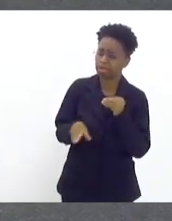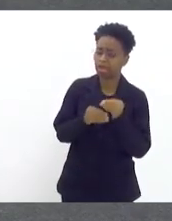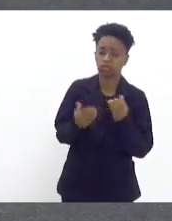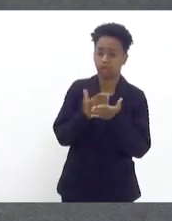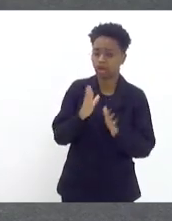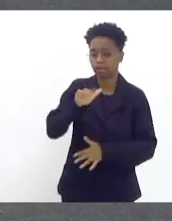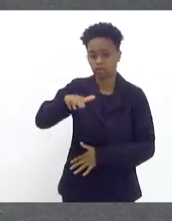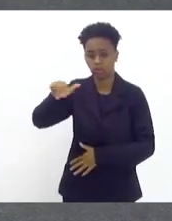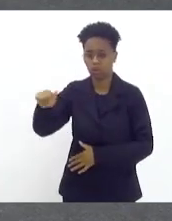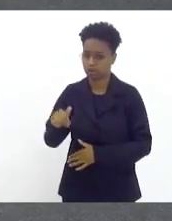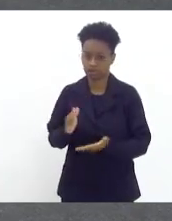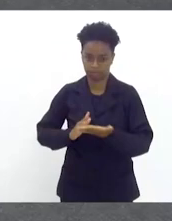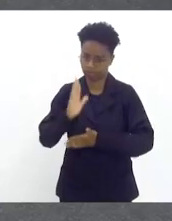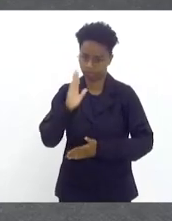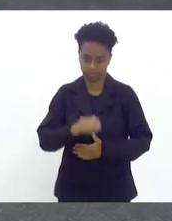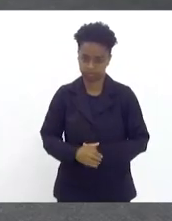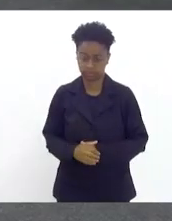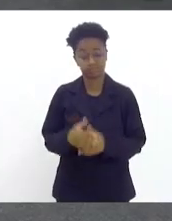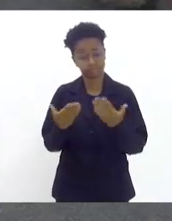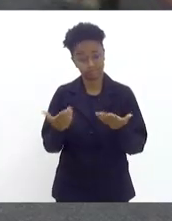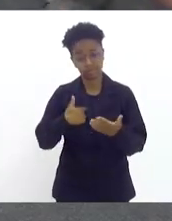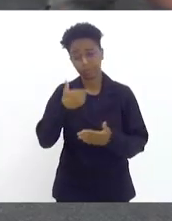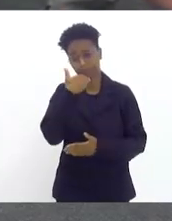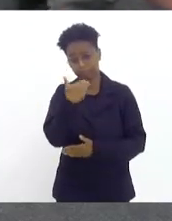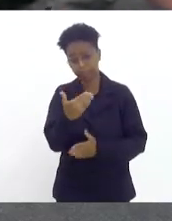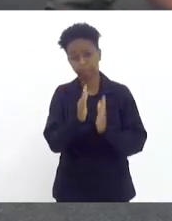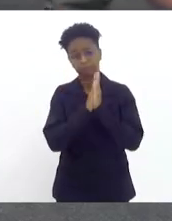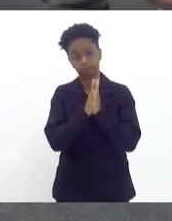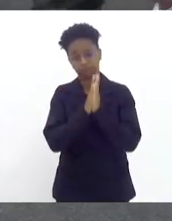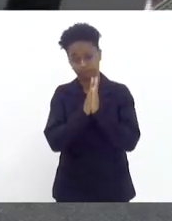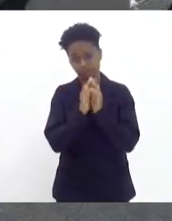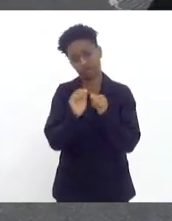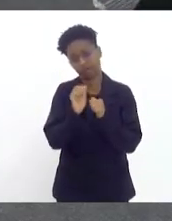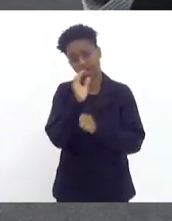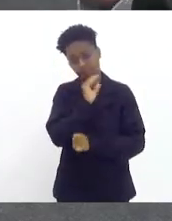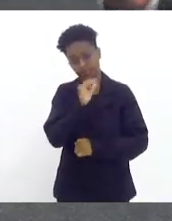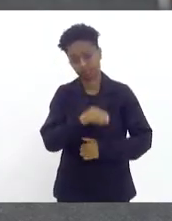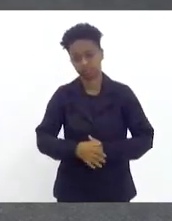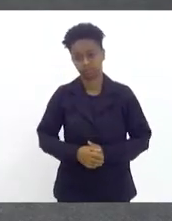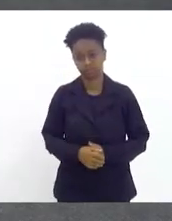esse projeto de ser aprovado eu peço venda e peço por favor